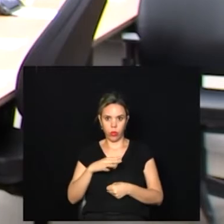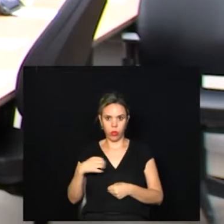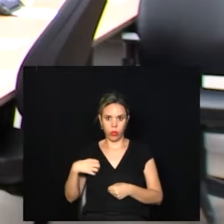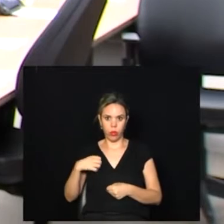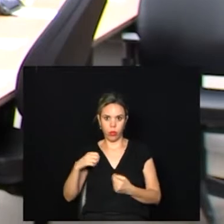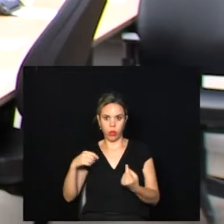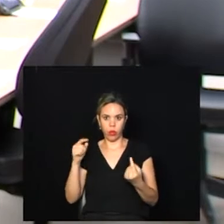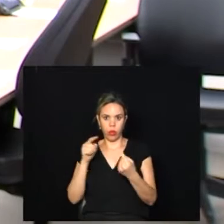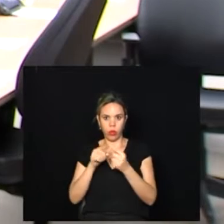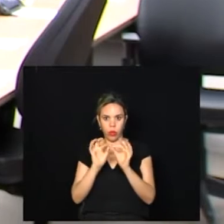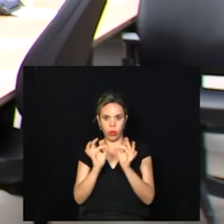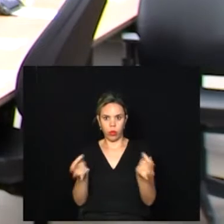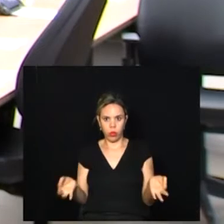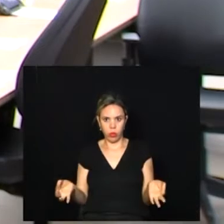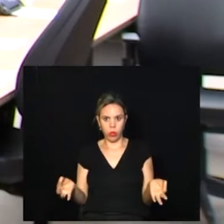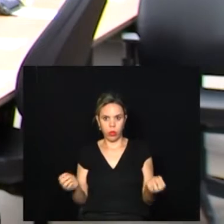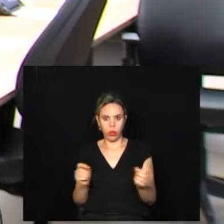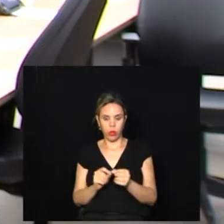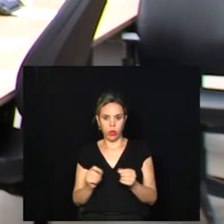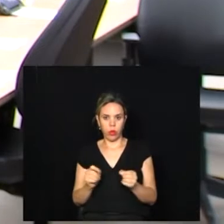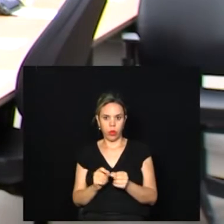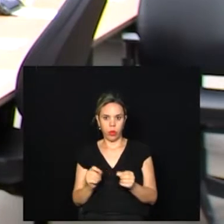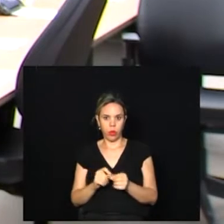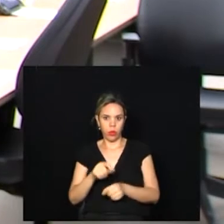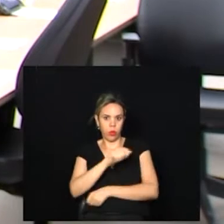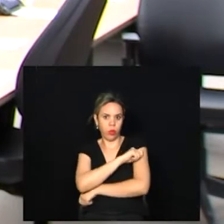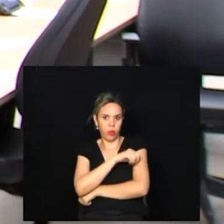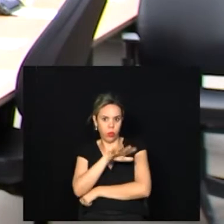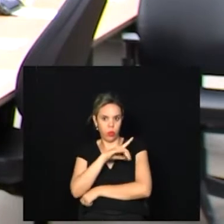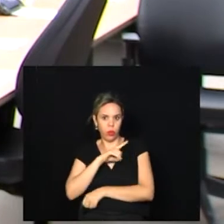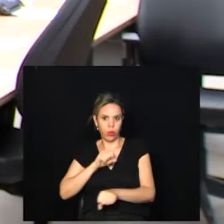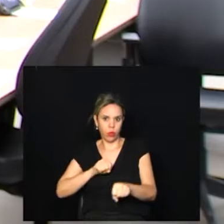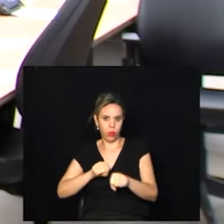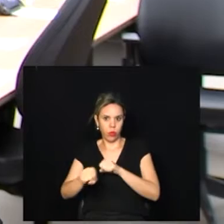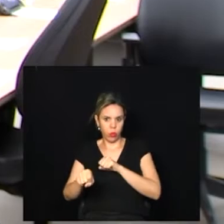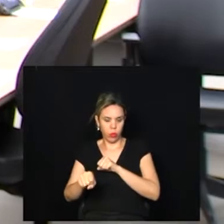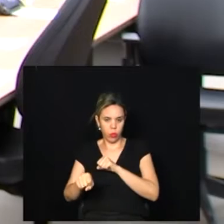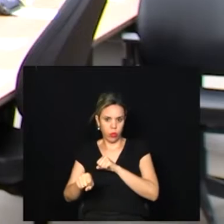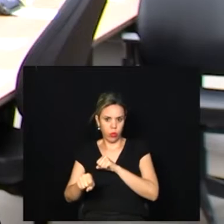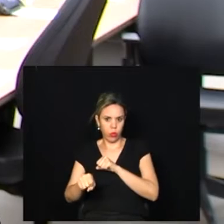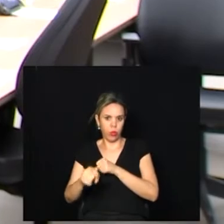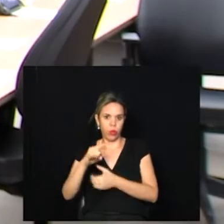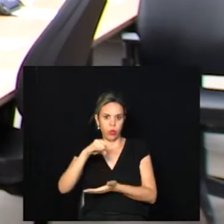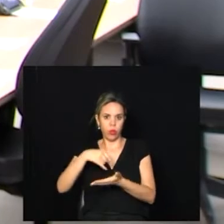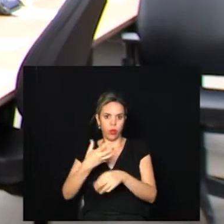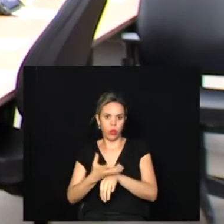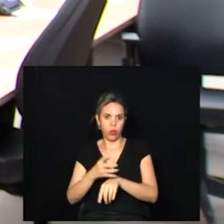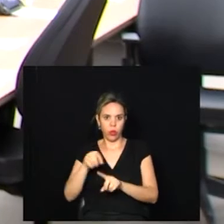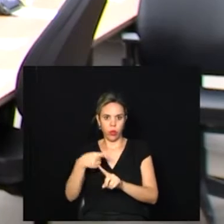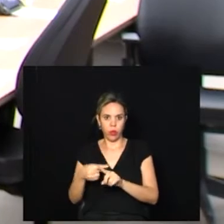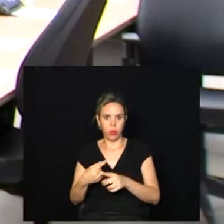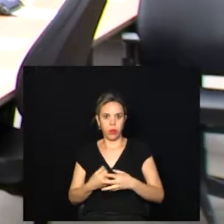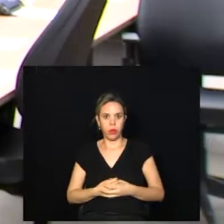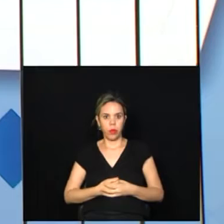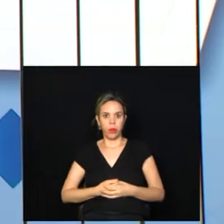o objetivo é muito simples, é fazer com que os alunos possam ter uma formação curricular e extracurricular.